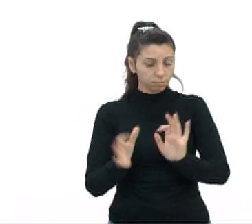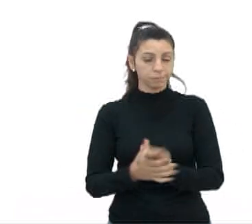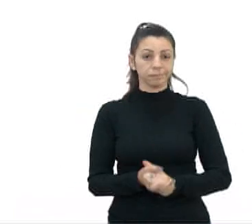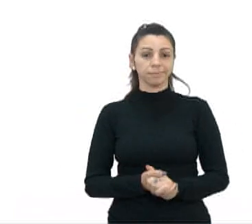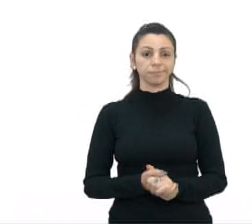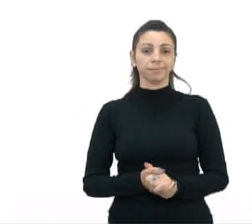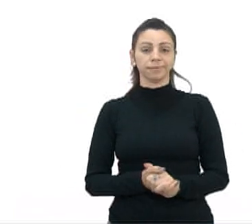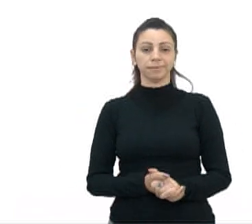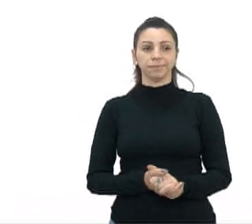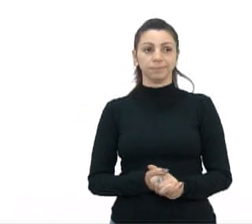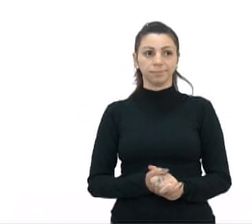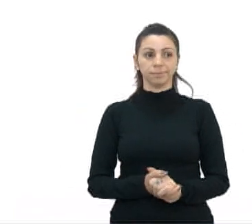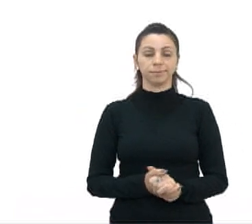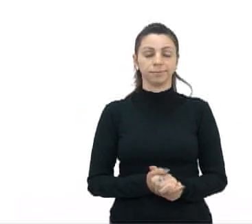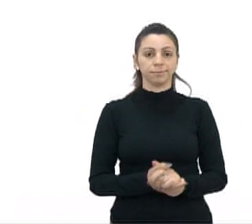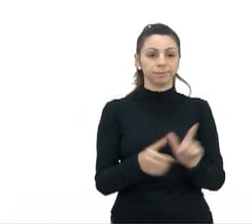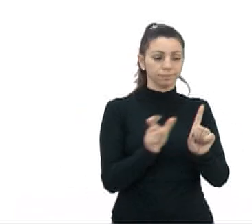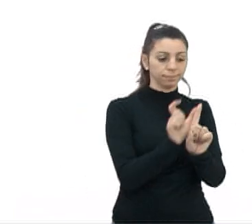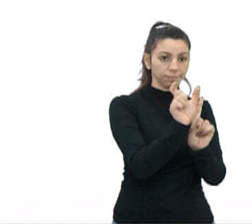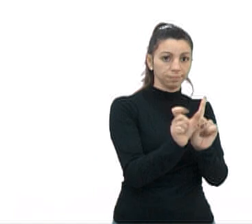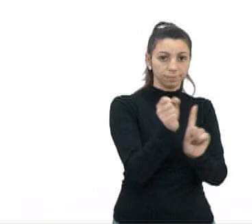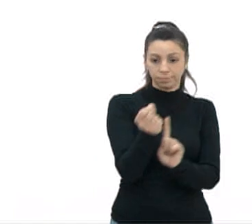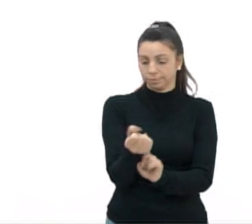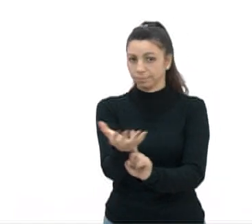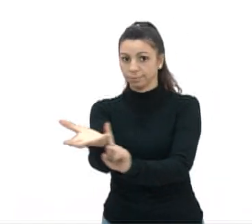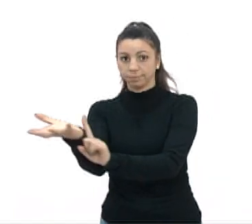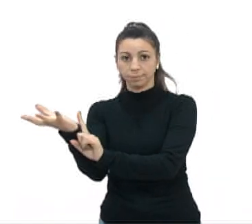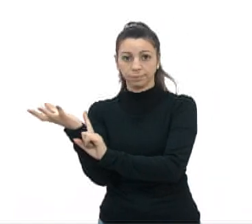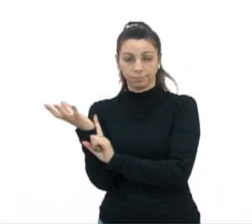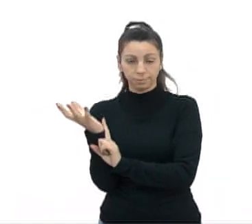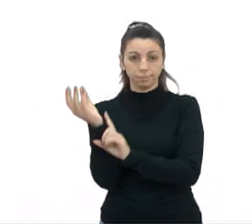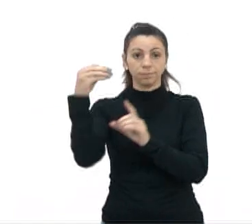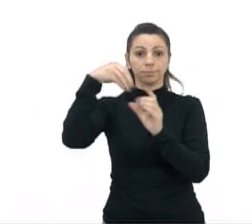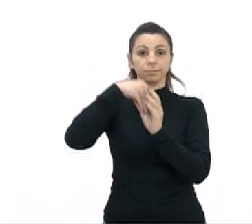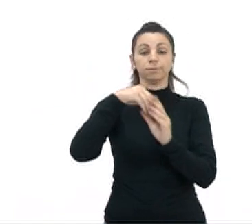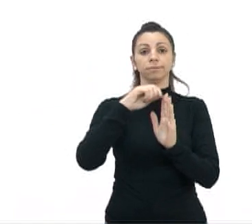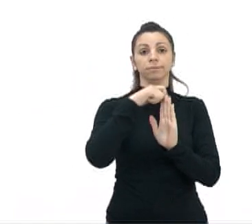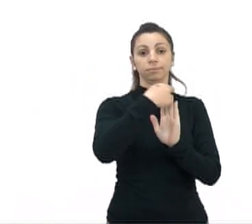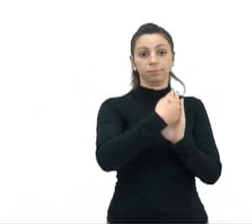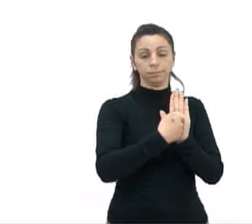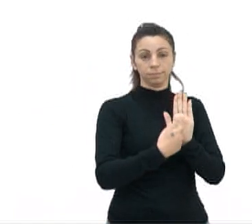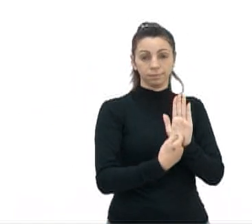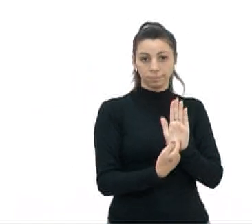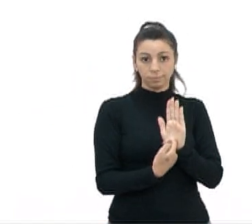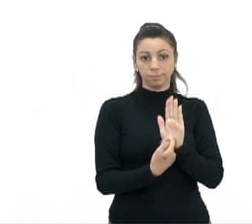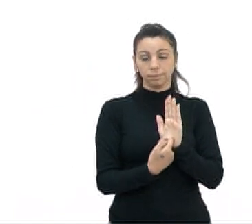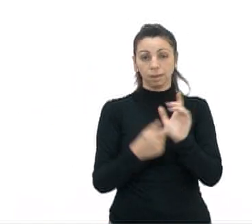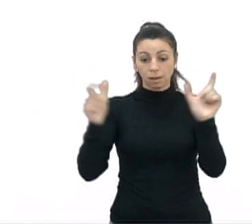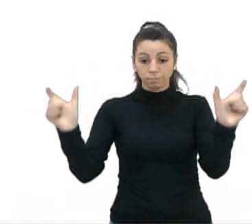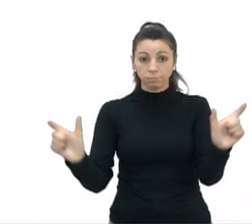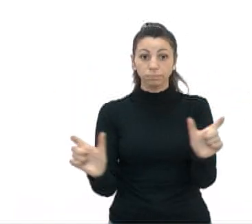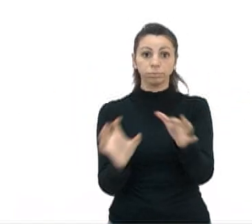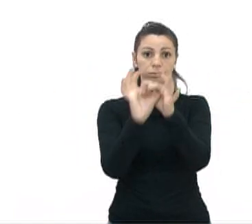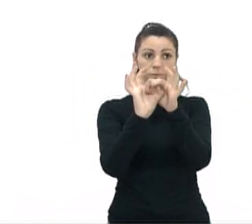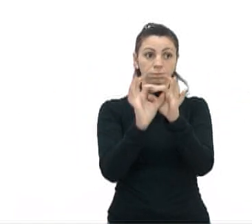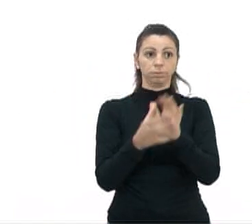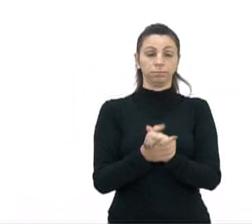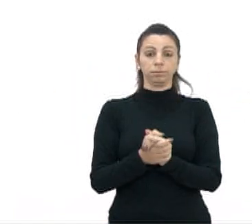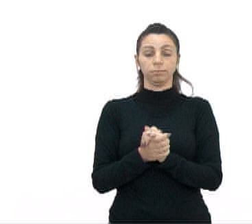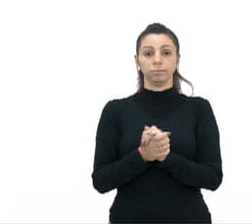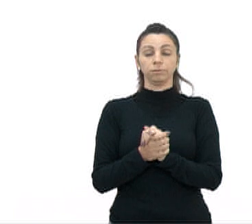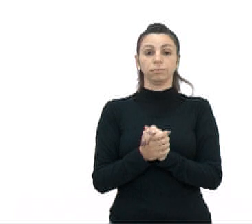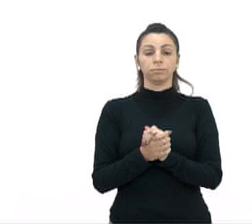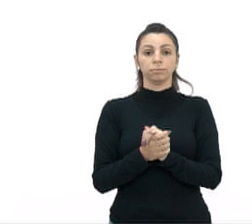Vamos relembrar os elementos verbais e não verbais em um texto, né? Como eles são inseparáveis, e interpretação